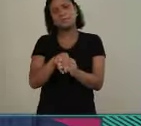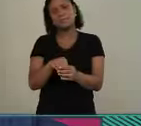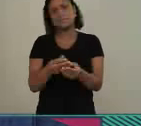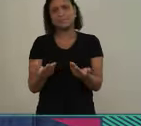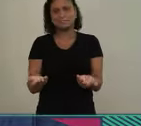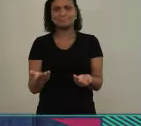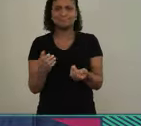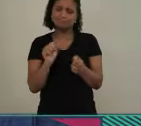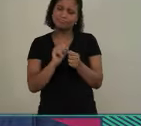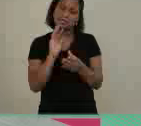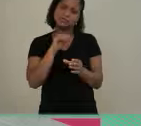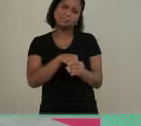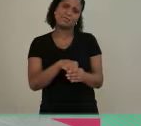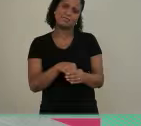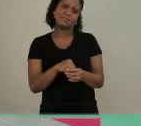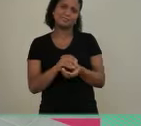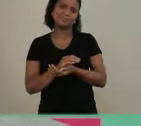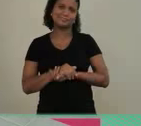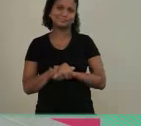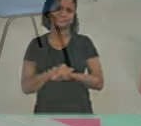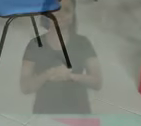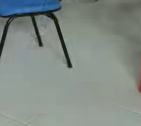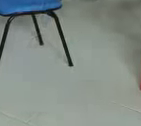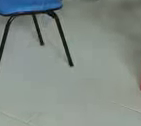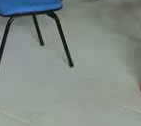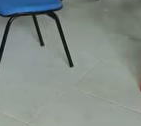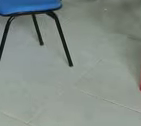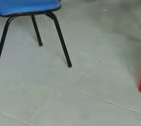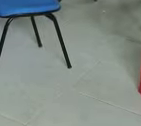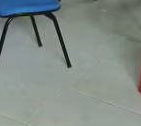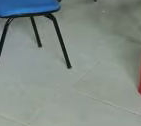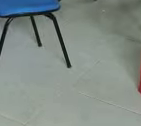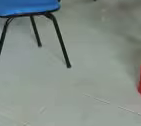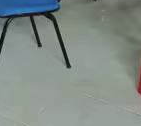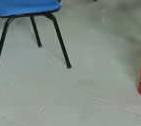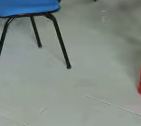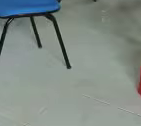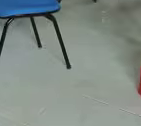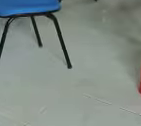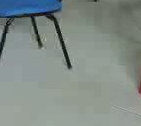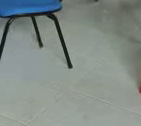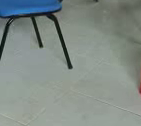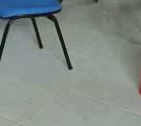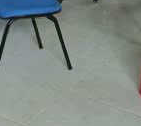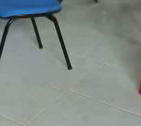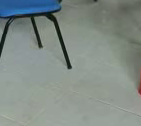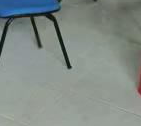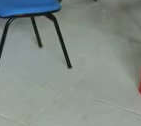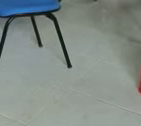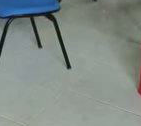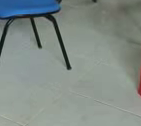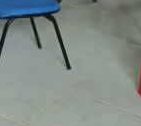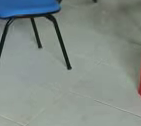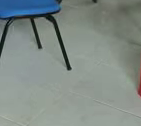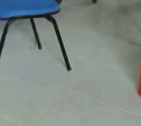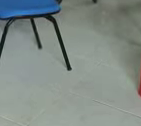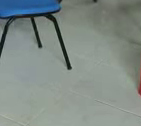o amor que faz isso. Sentado à mesa com o andador ao lado, Gabriel continua desenhando, sendo observado pela mãe.